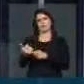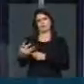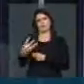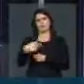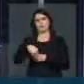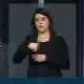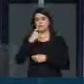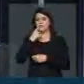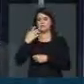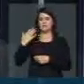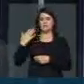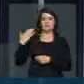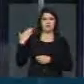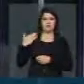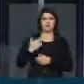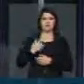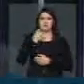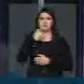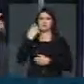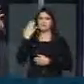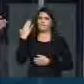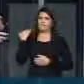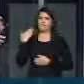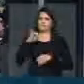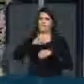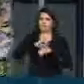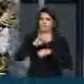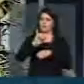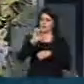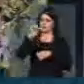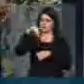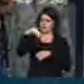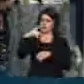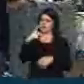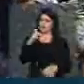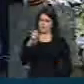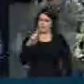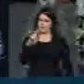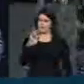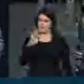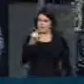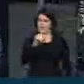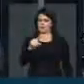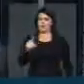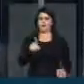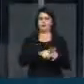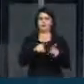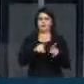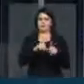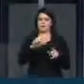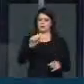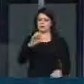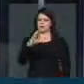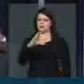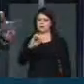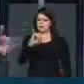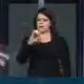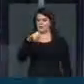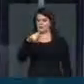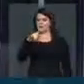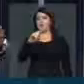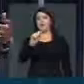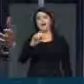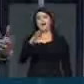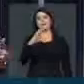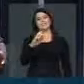Sexta-feira passada, lá em Peratriz e em Tinga do Maranhão e a Sailândia, a caravana,